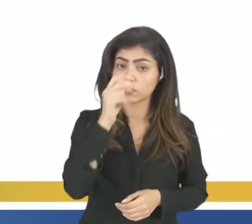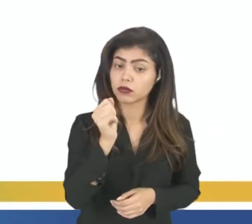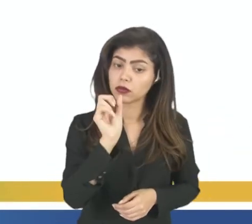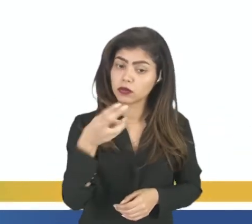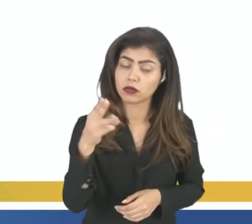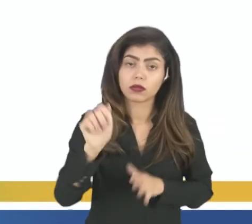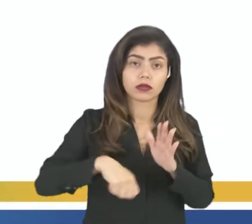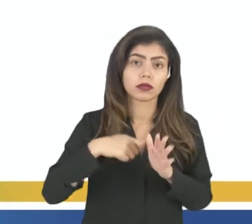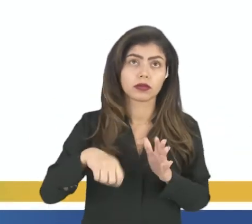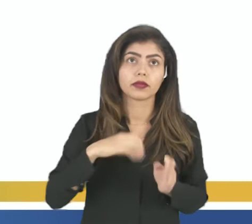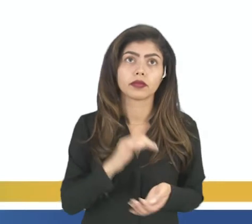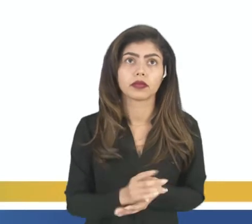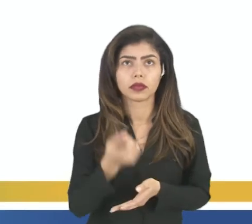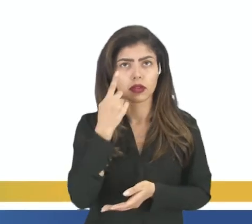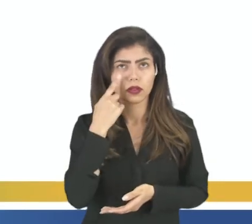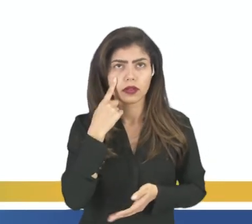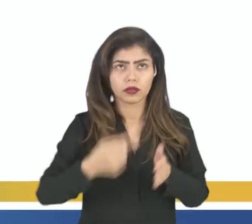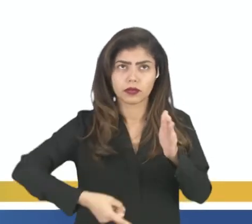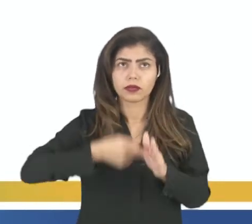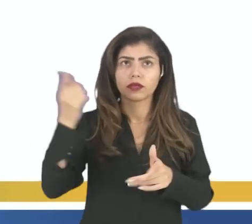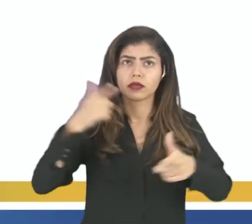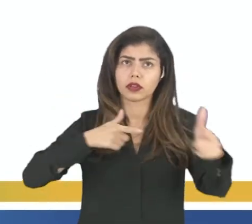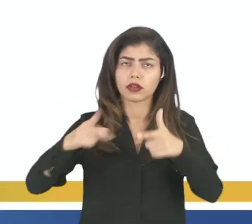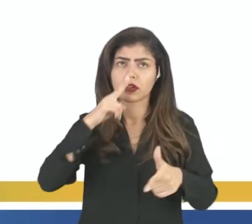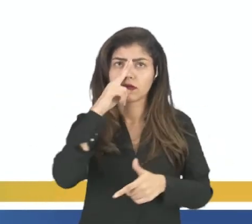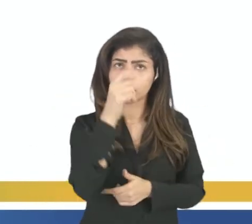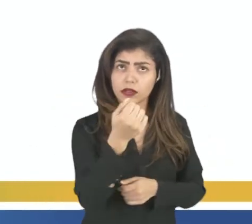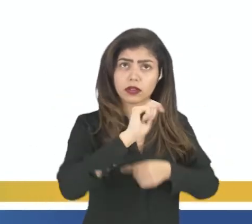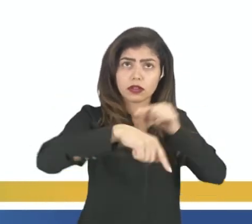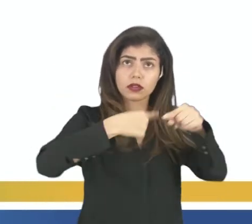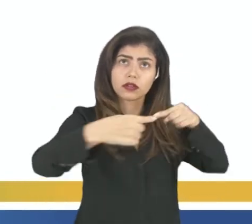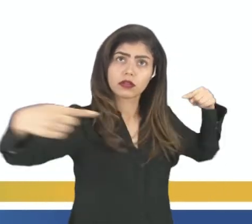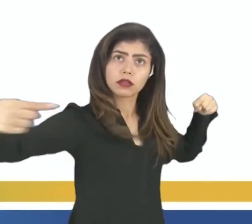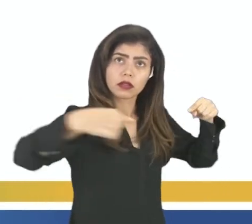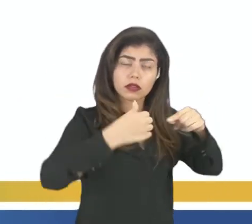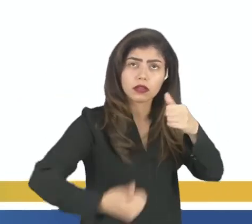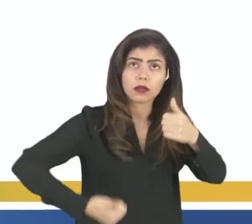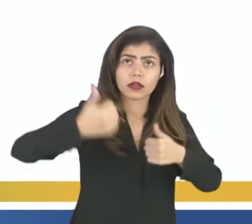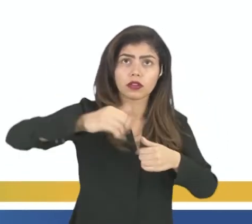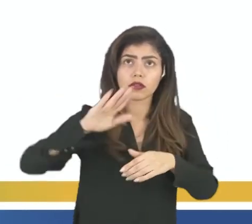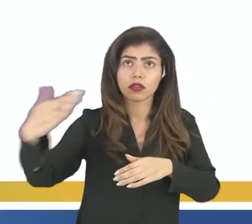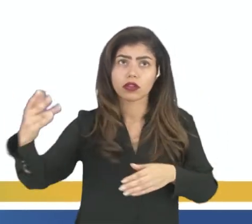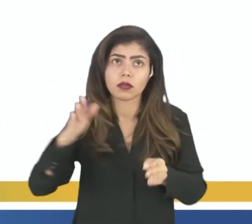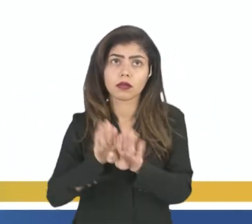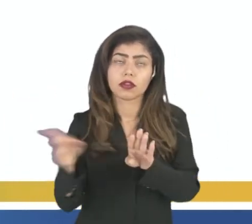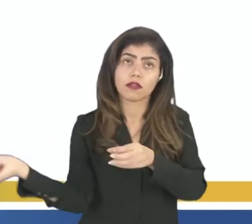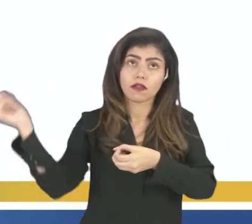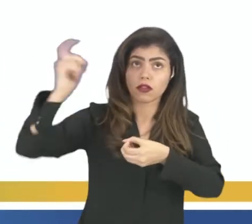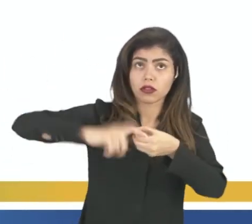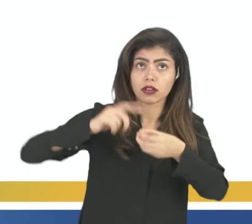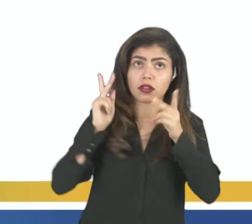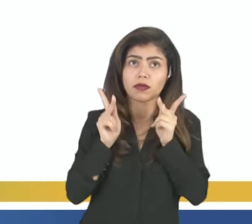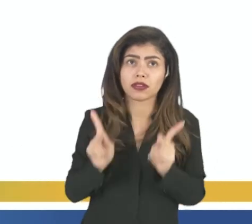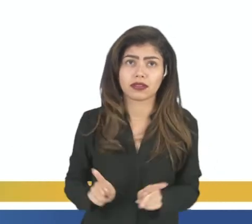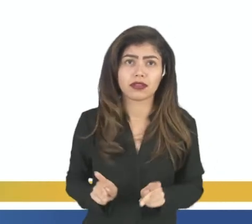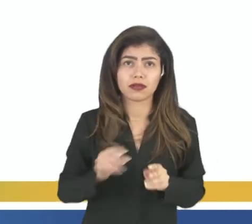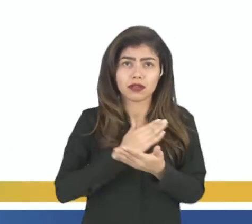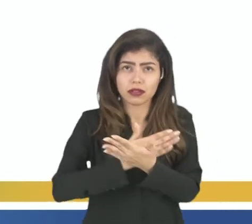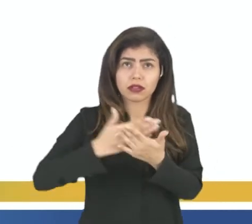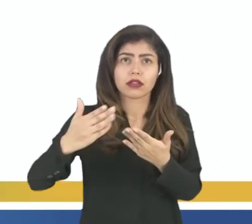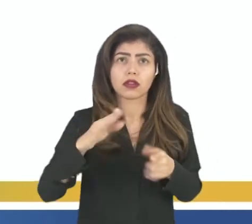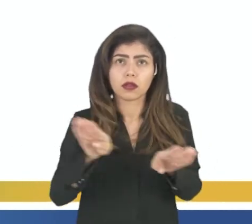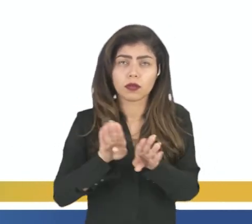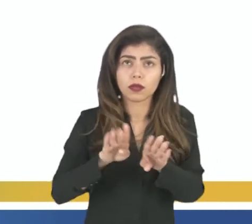motor. Observação 1. O trabalho da força elástica ele é positivo quando a mola está voltando à posição inicial, pois